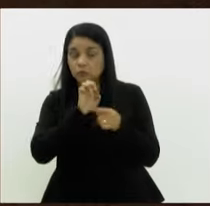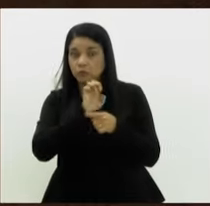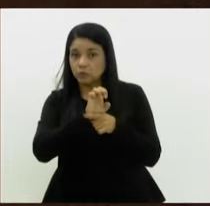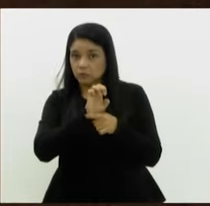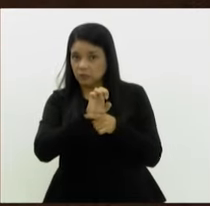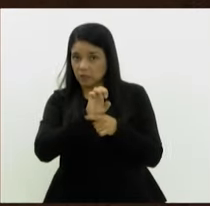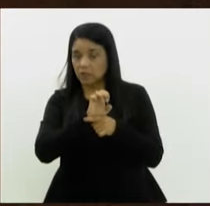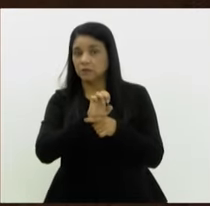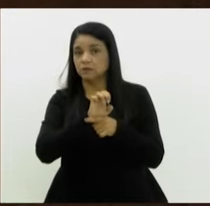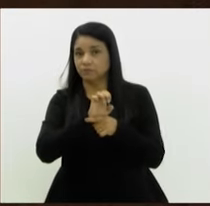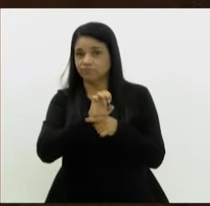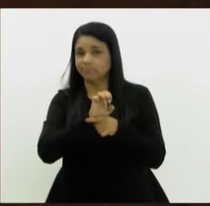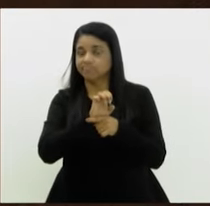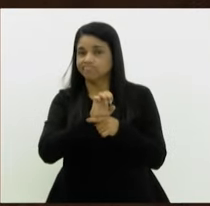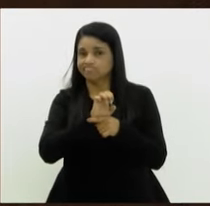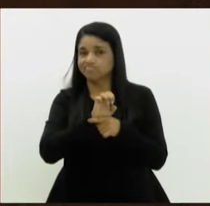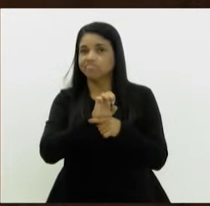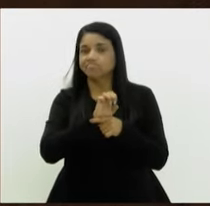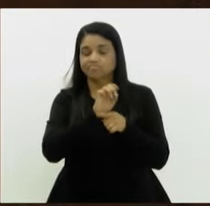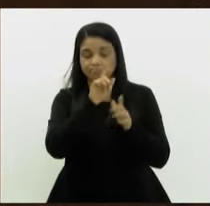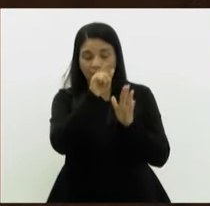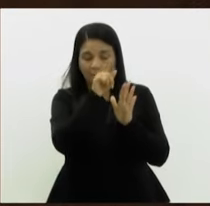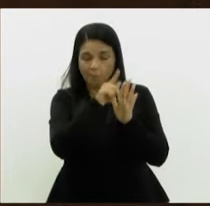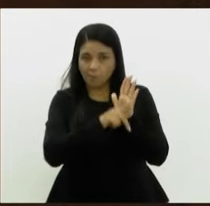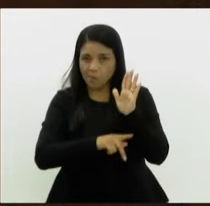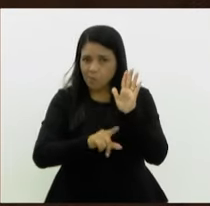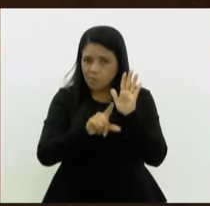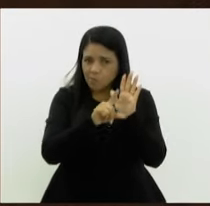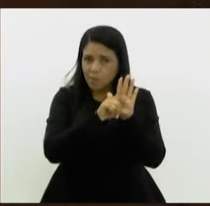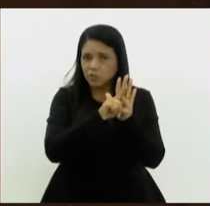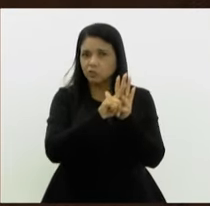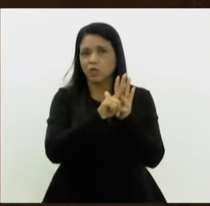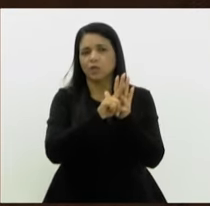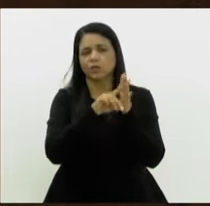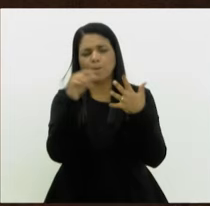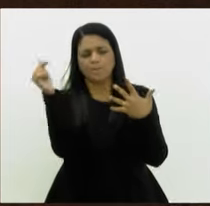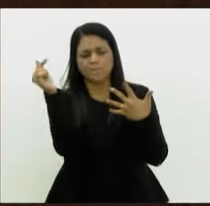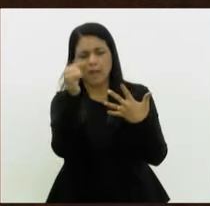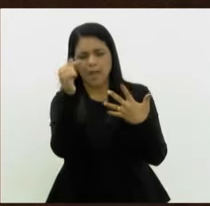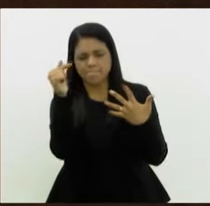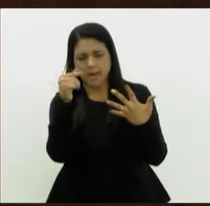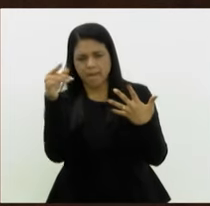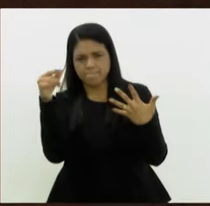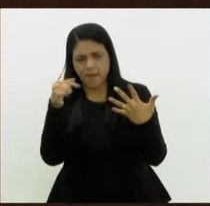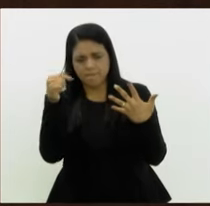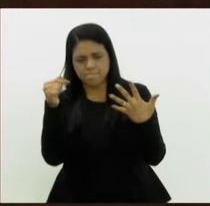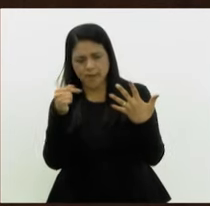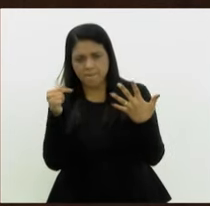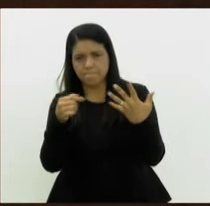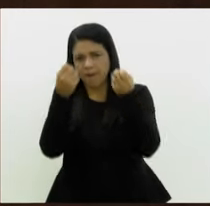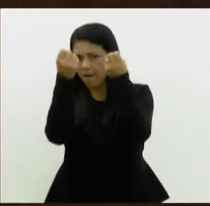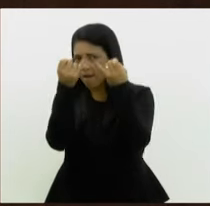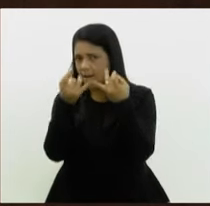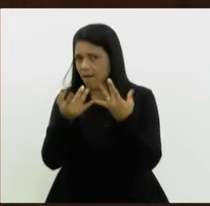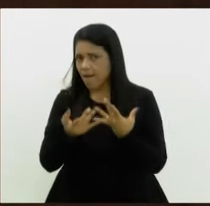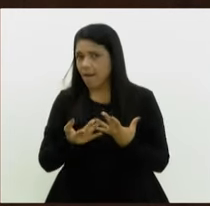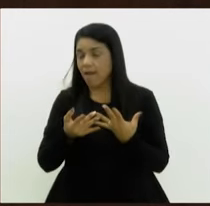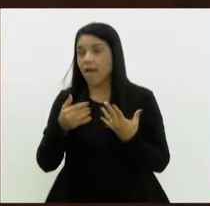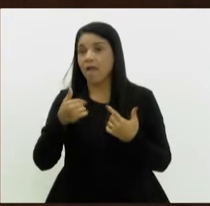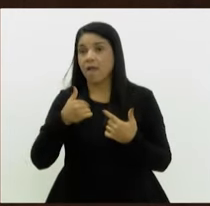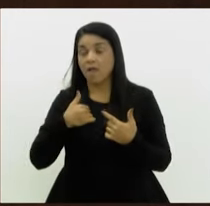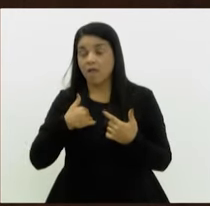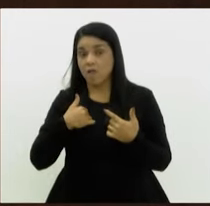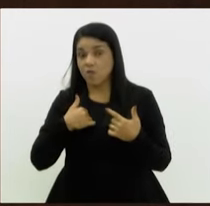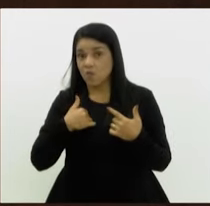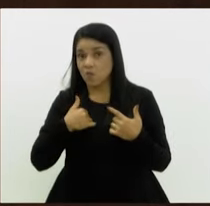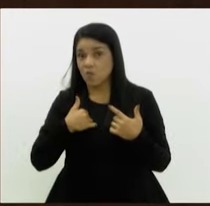um projeto que realmente venha detalhado. A gente não tem noção, né? Então, assim, estou me dirigindo